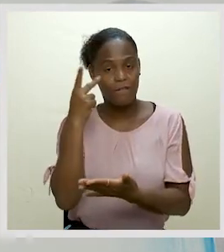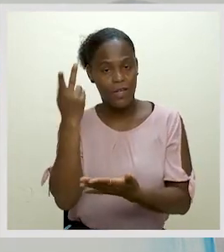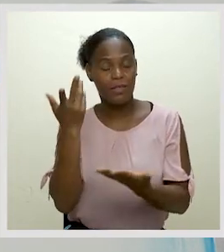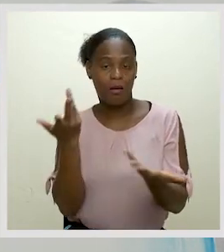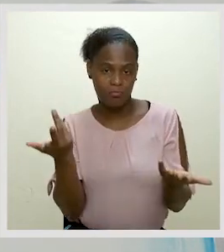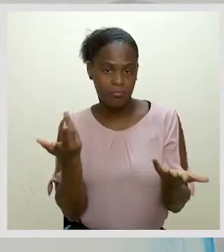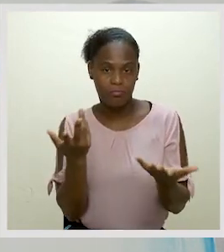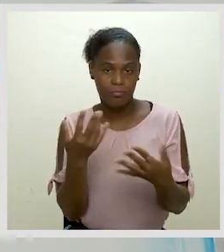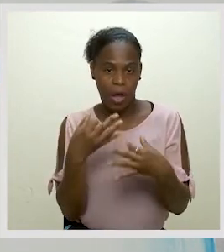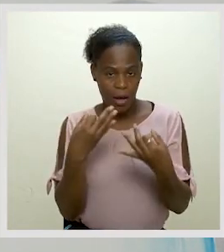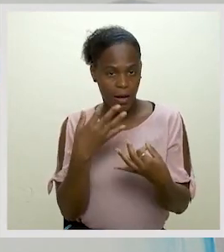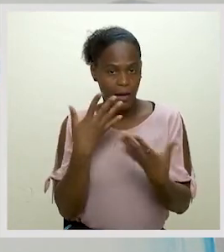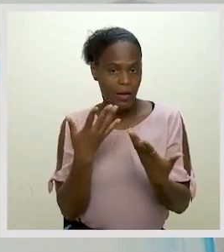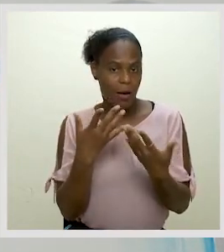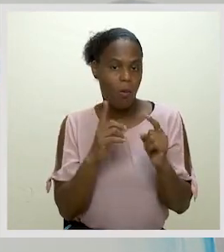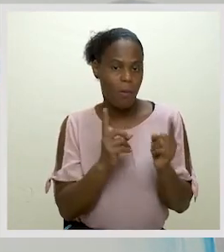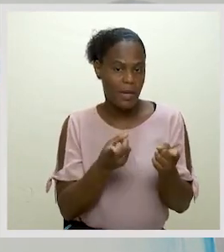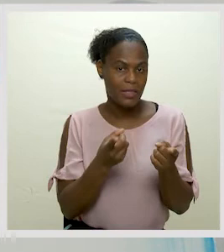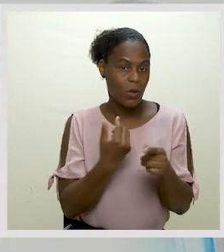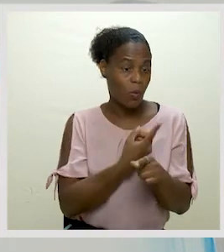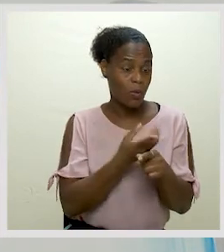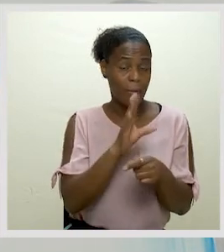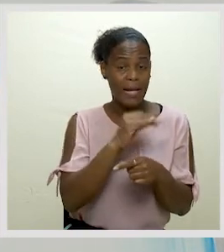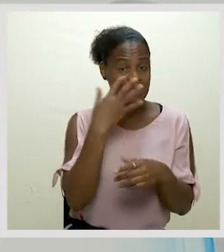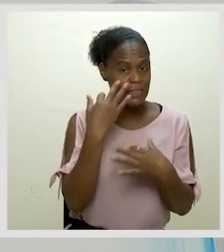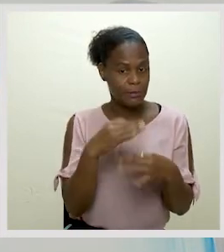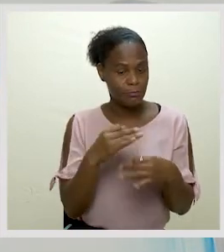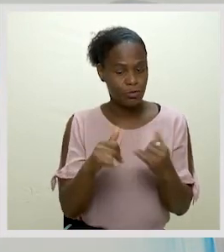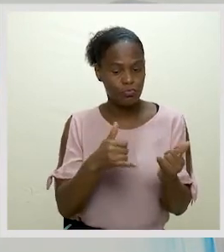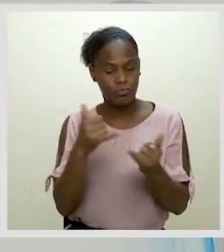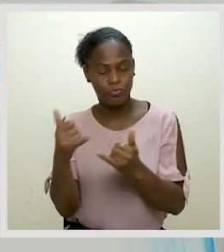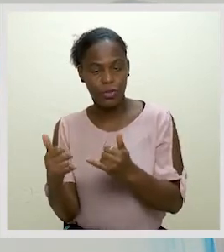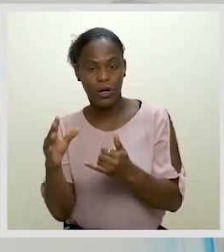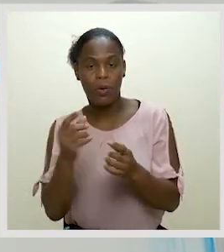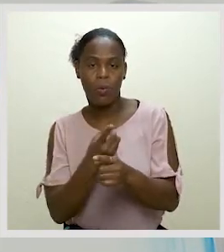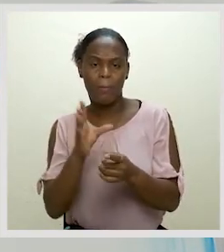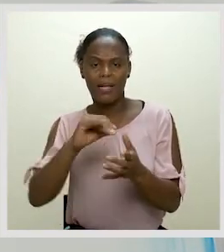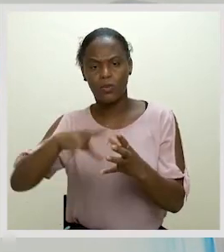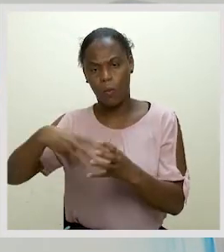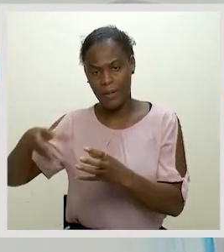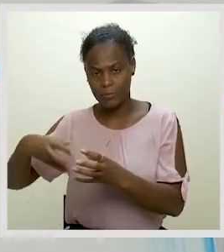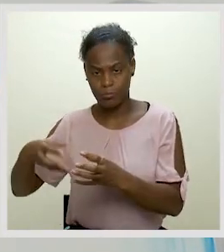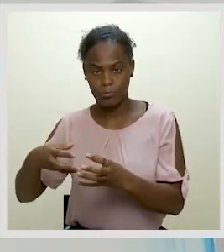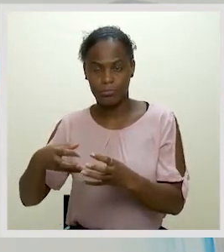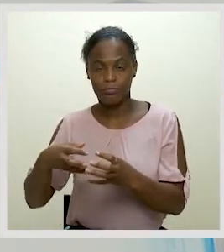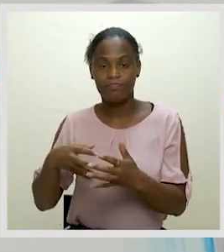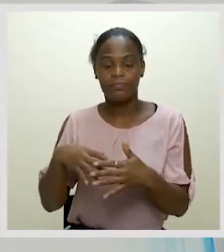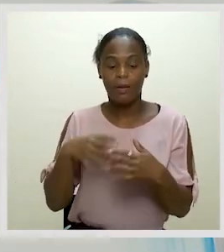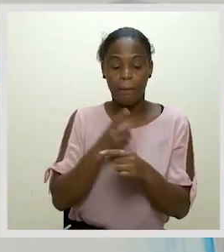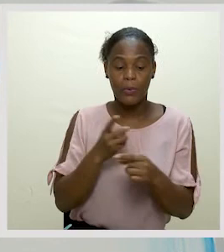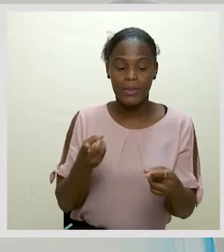até a vida propriamente dita, começou dos aspectos mais simples para os aspectos mais